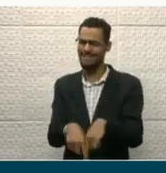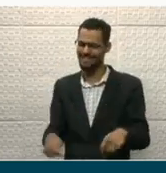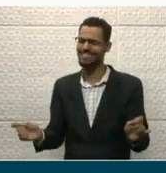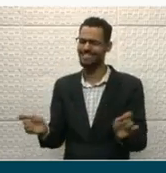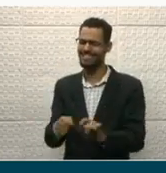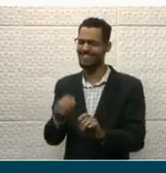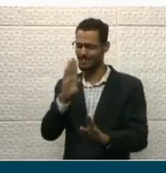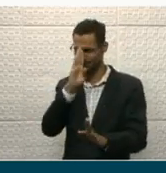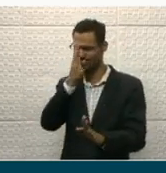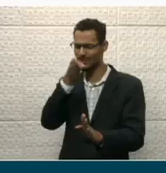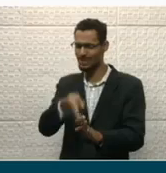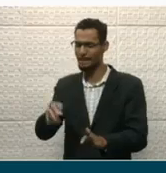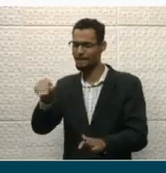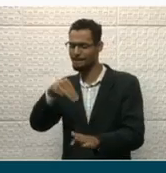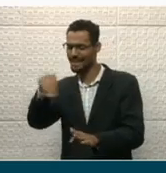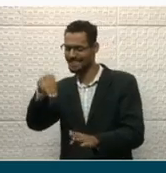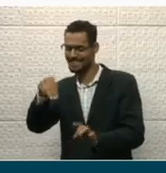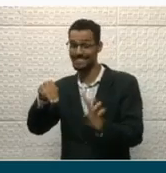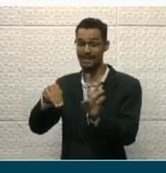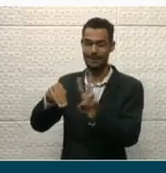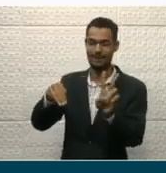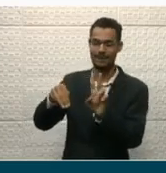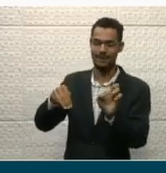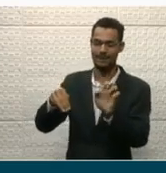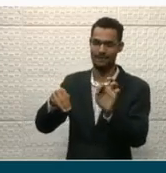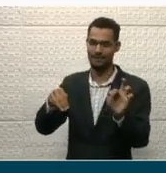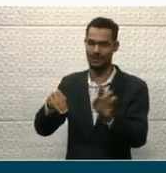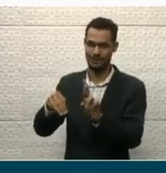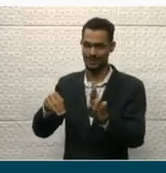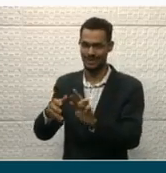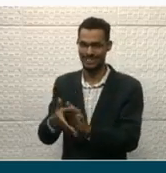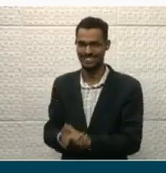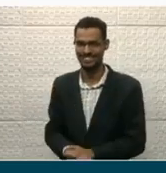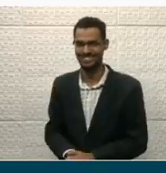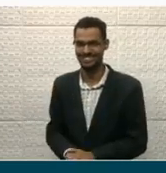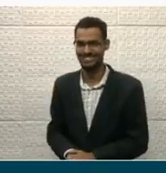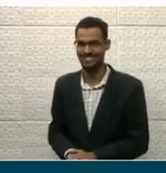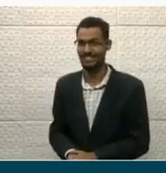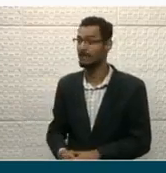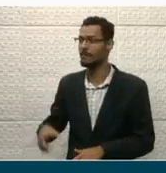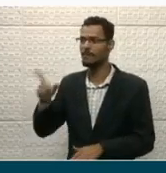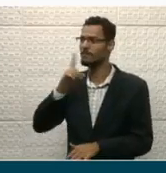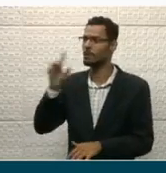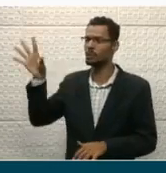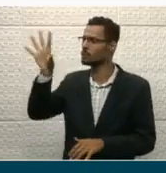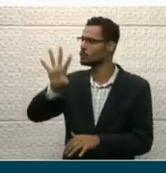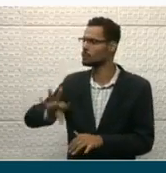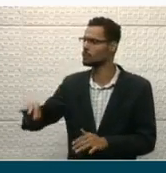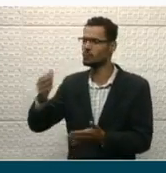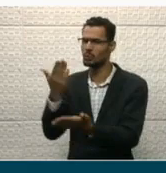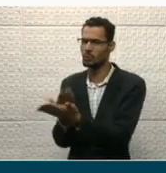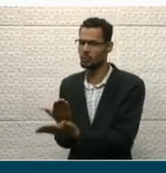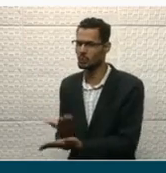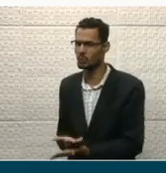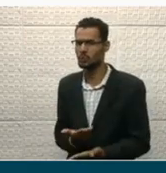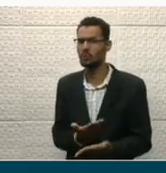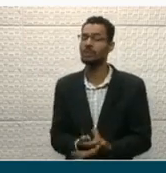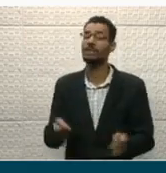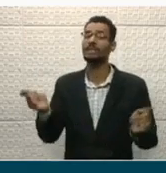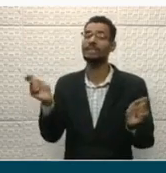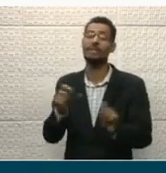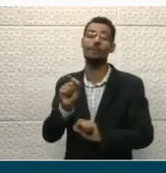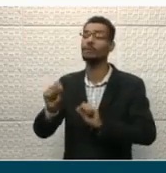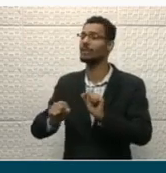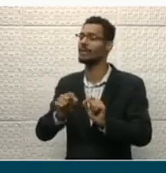associação direta entre matriz e entre autovalor e autovetor. Então, em todos esses estudos, nós vamos tomar como